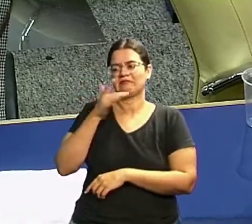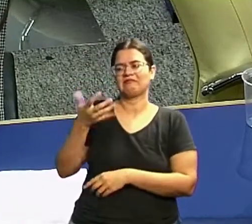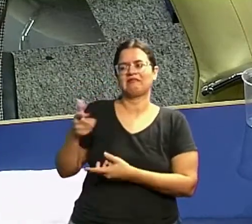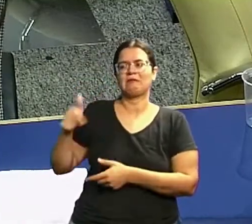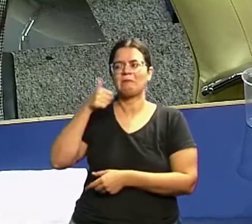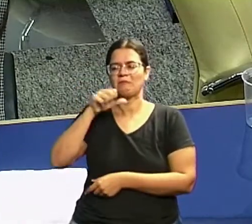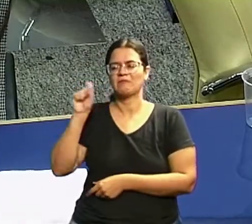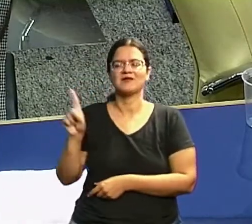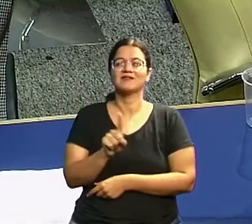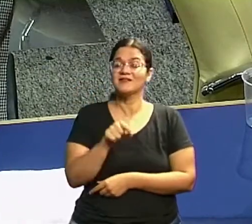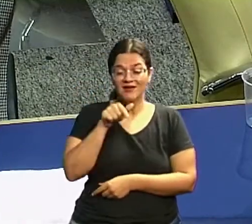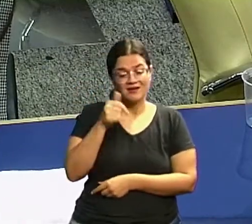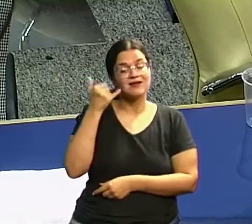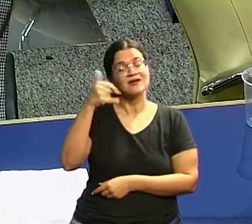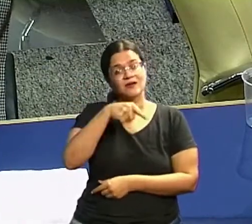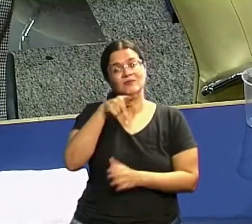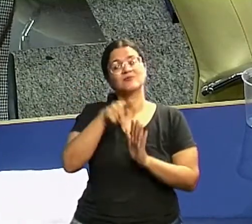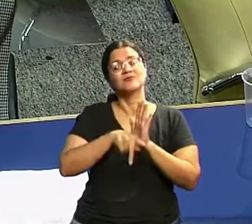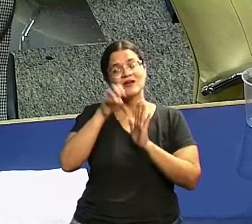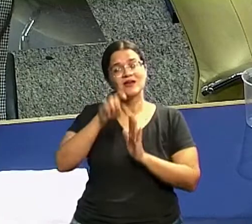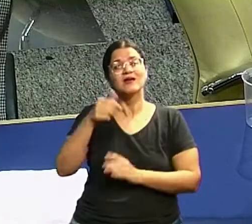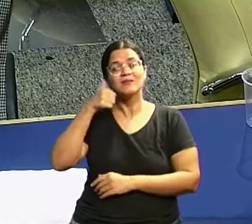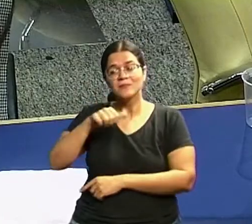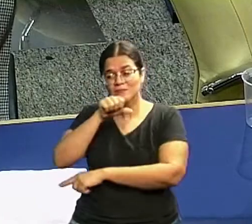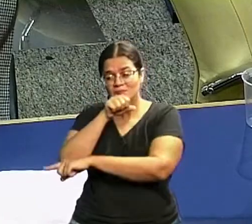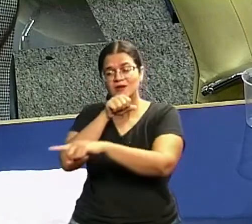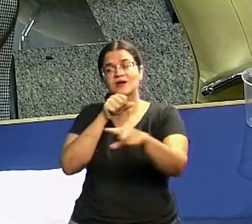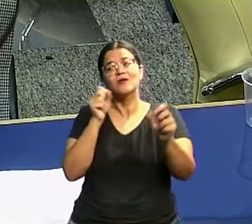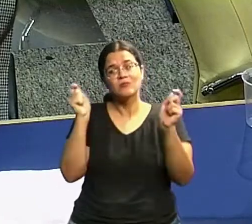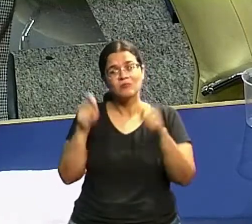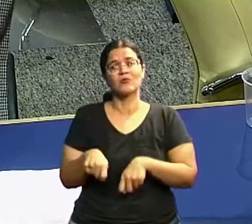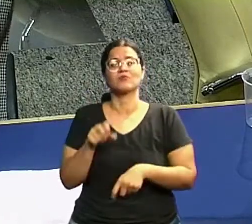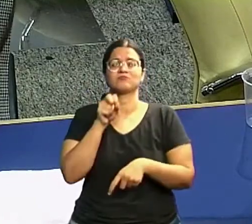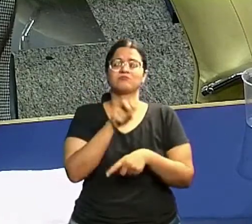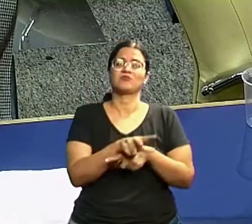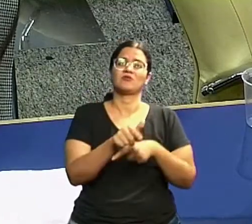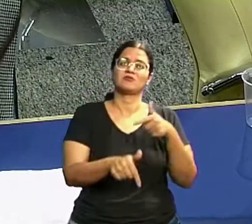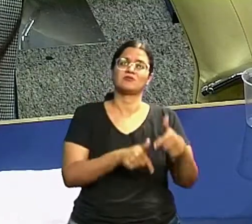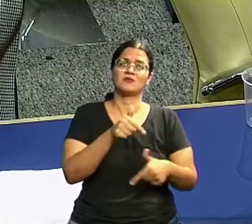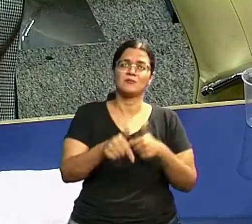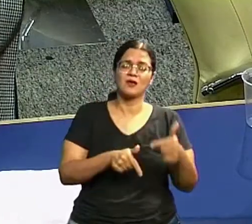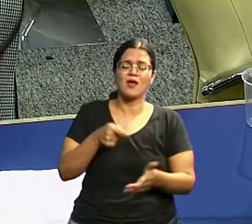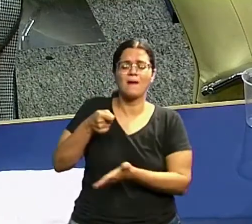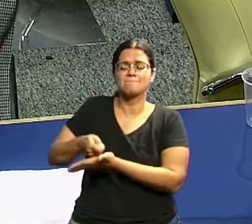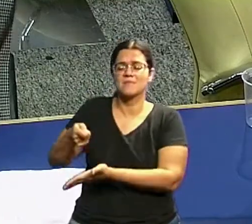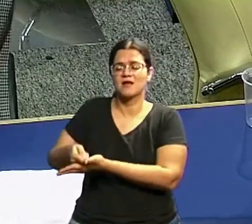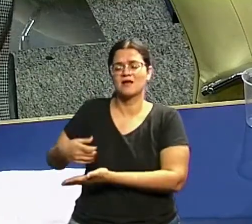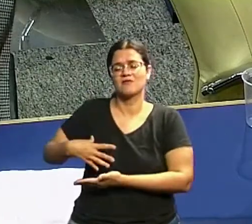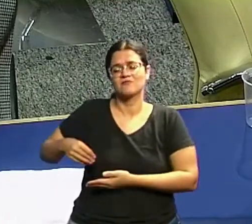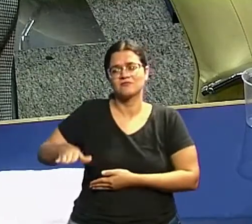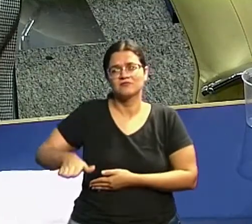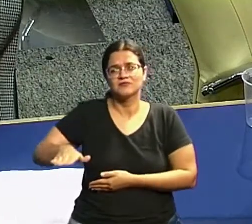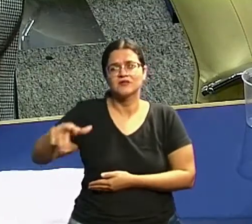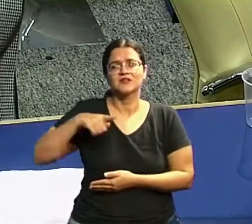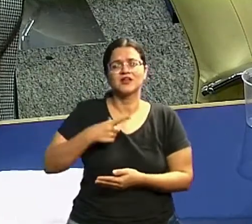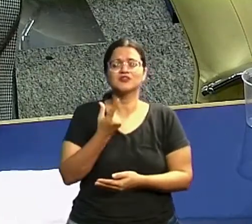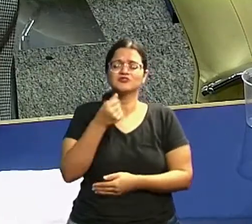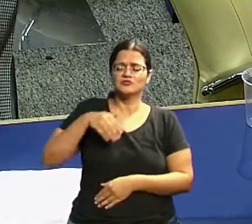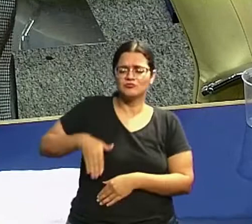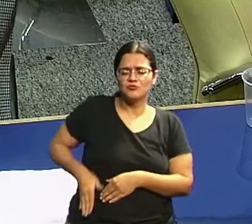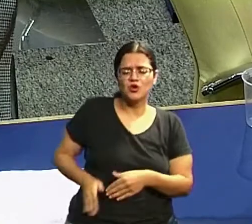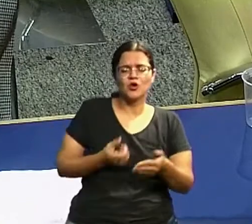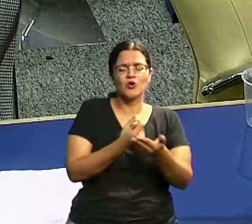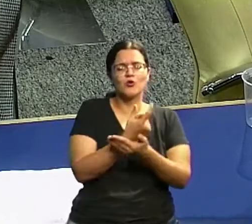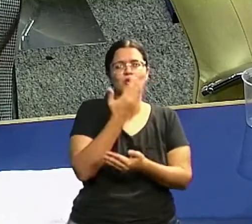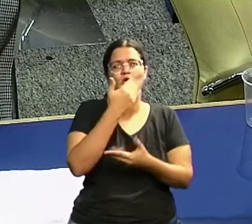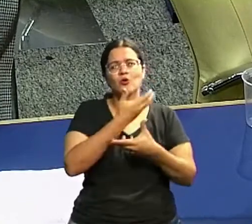se torne uma cidade mais justa para que mães possam trabalhar, sustentar suas crias, ter dinheiro no